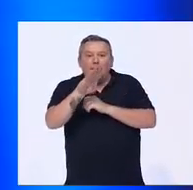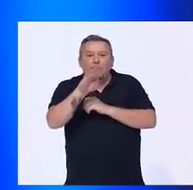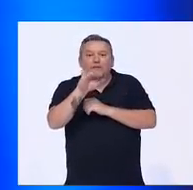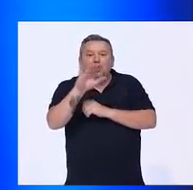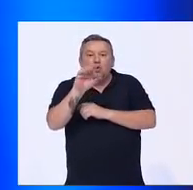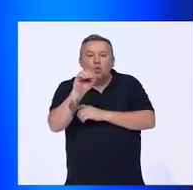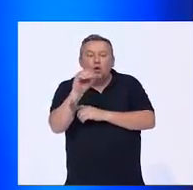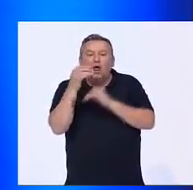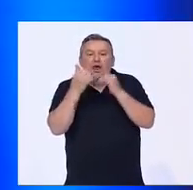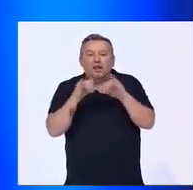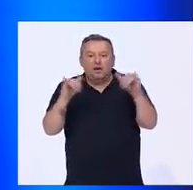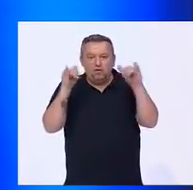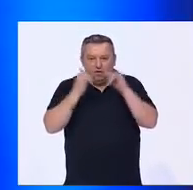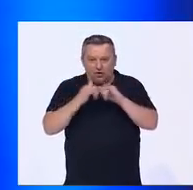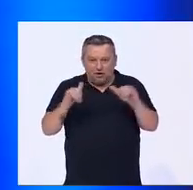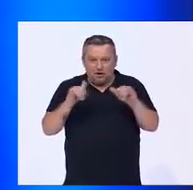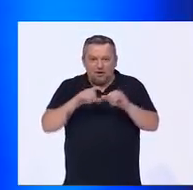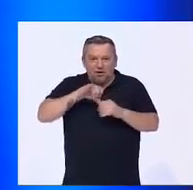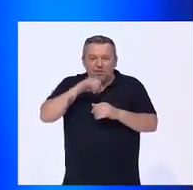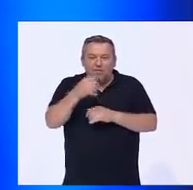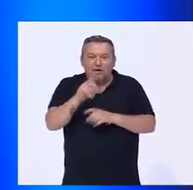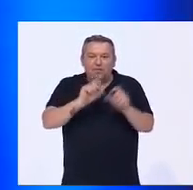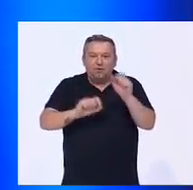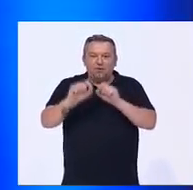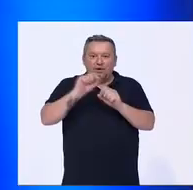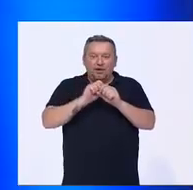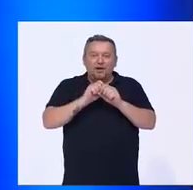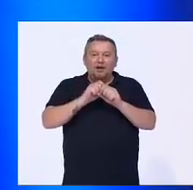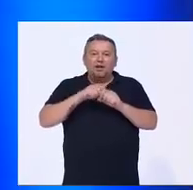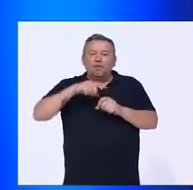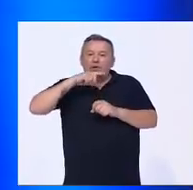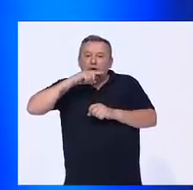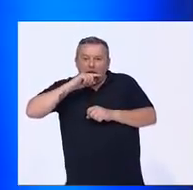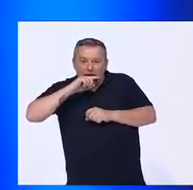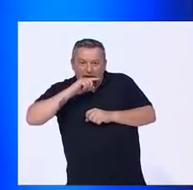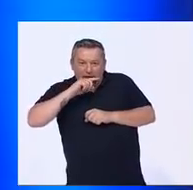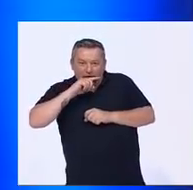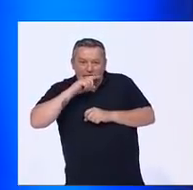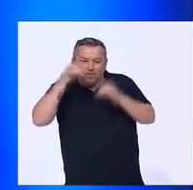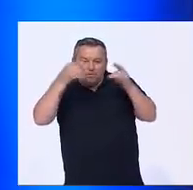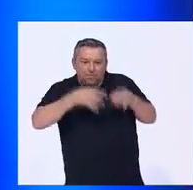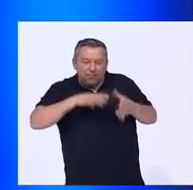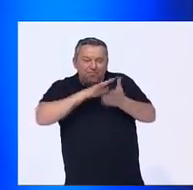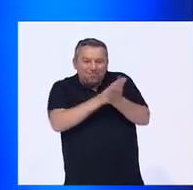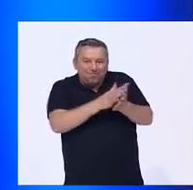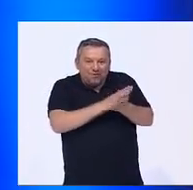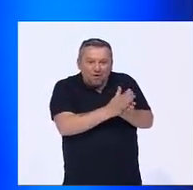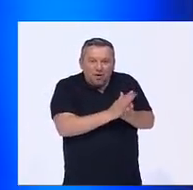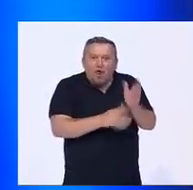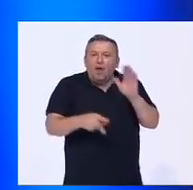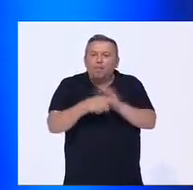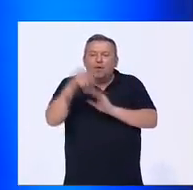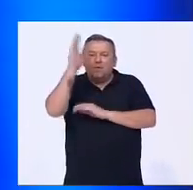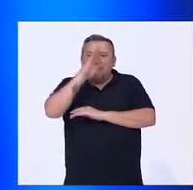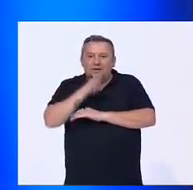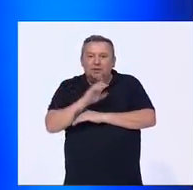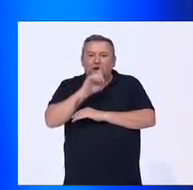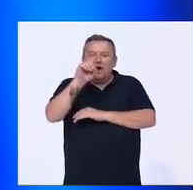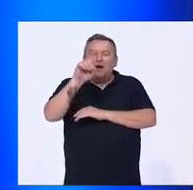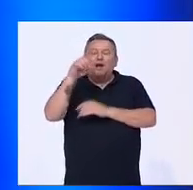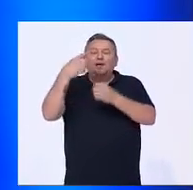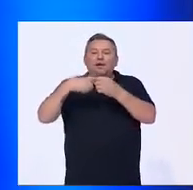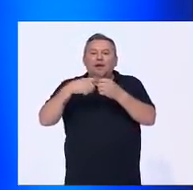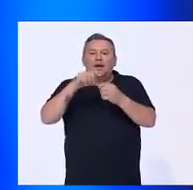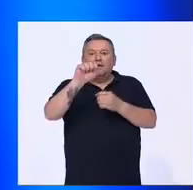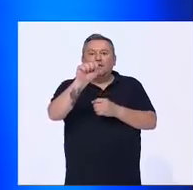bioenergia, a partir do aproveitamento do bagaço da cana. Isso é tecnologia brasileira. Em Sertãozinho, os equipamentos agora,